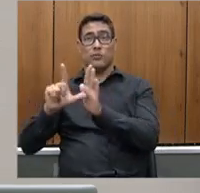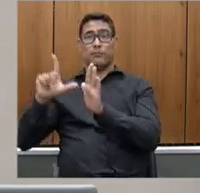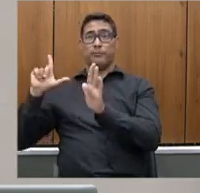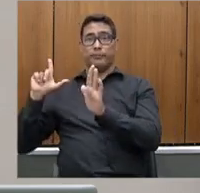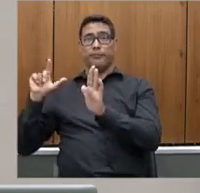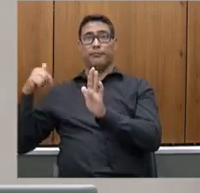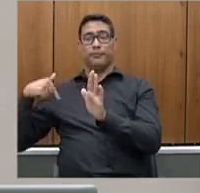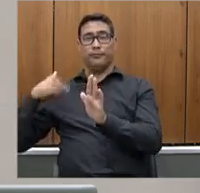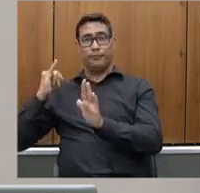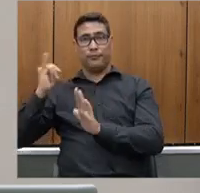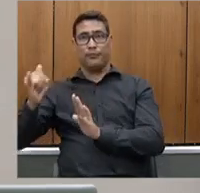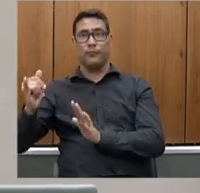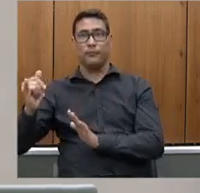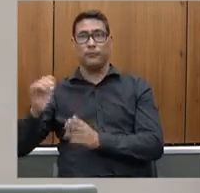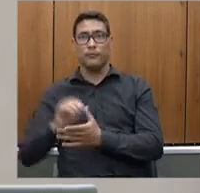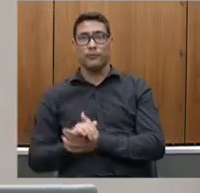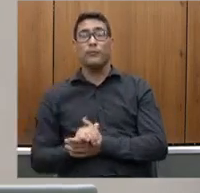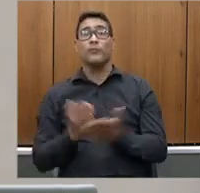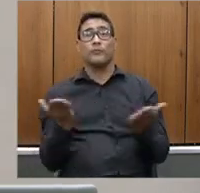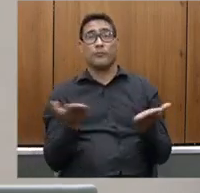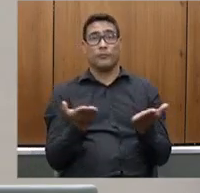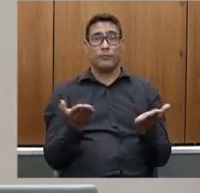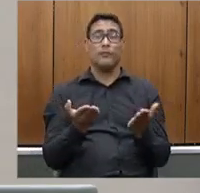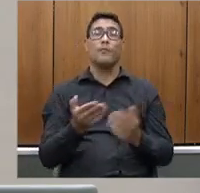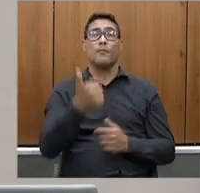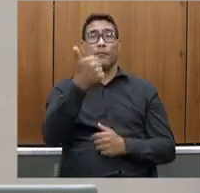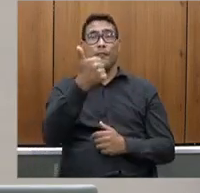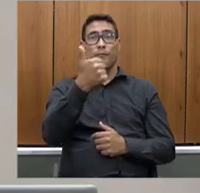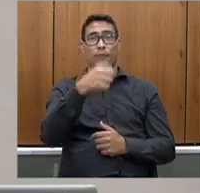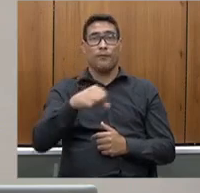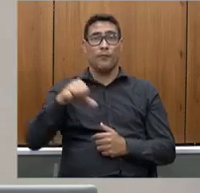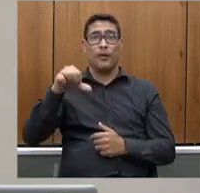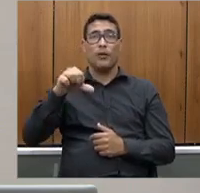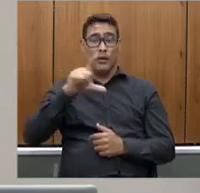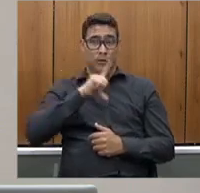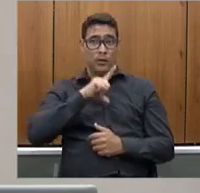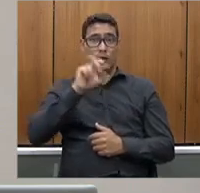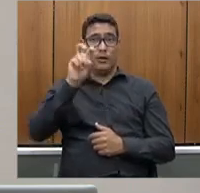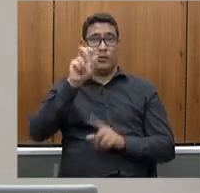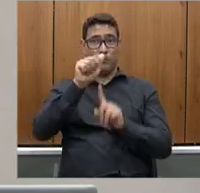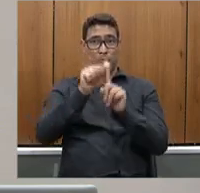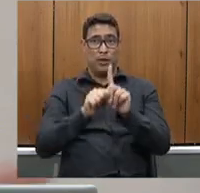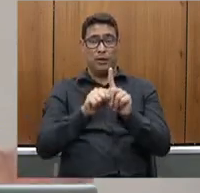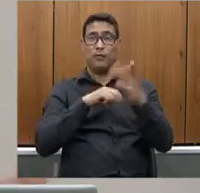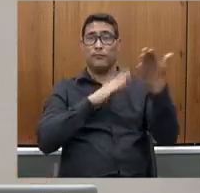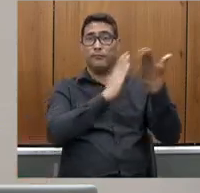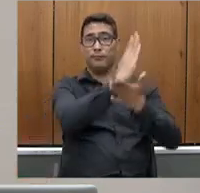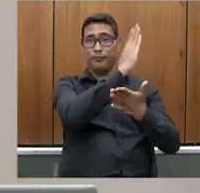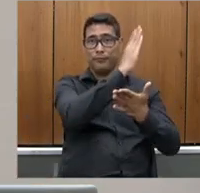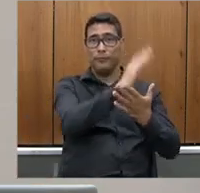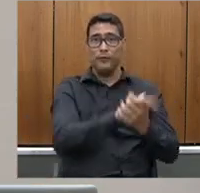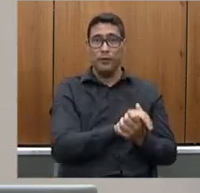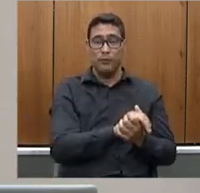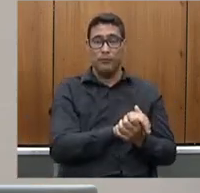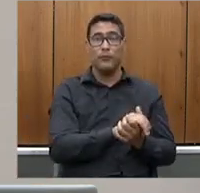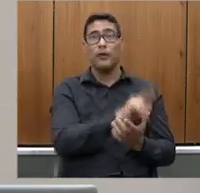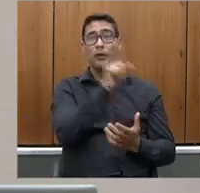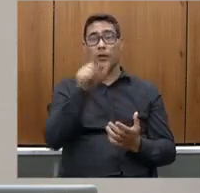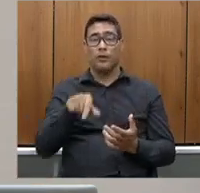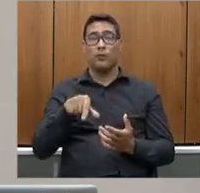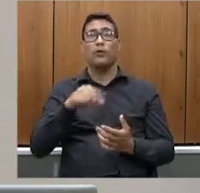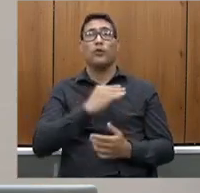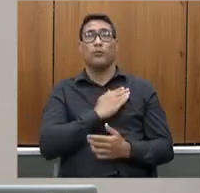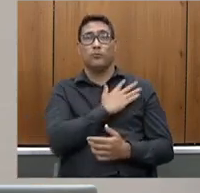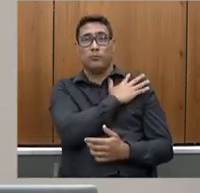Então como nós Faremos agora dia 19 dezembro cinco meses da sanção e o tenente coronel Mauro esteve aqui